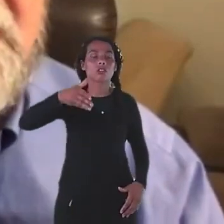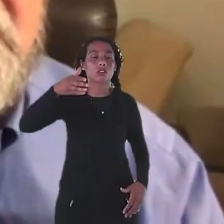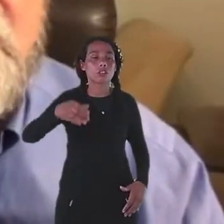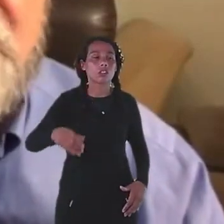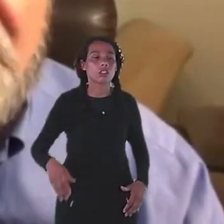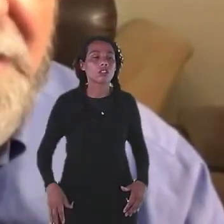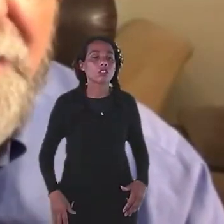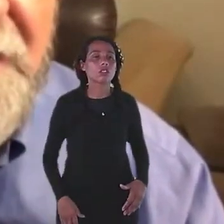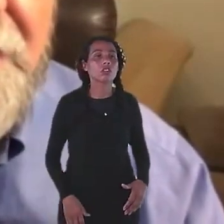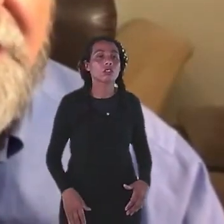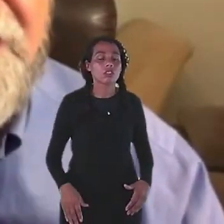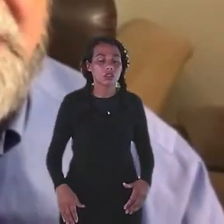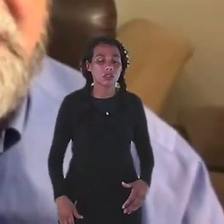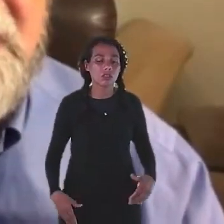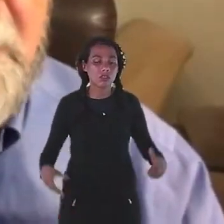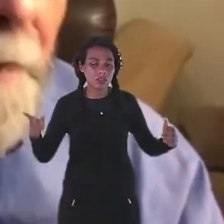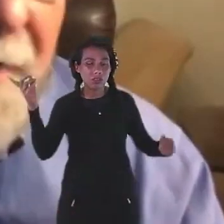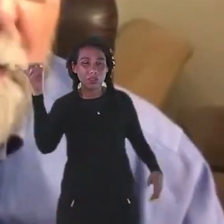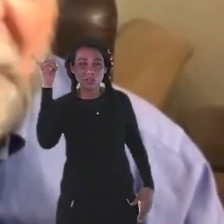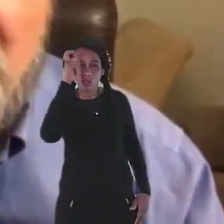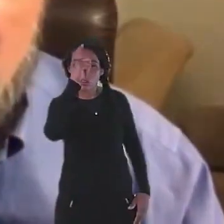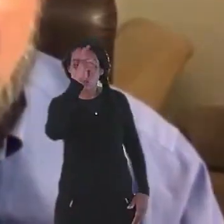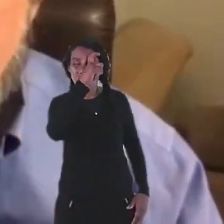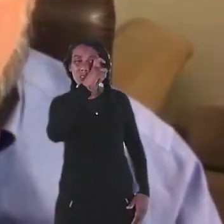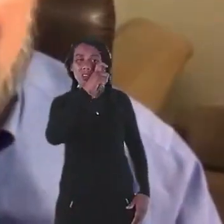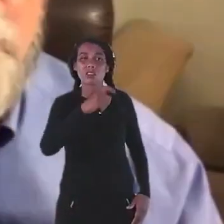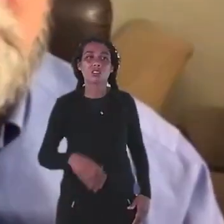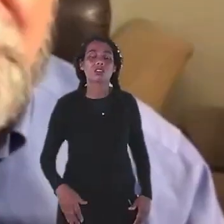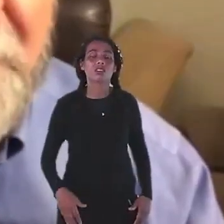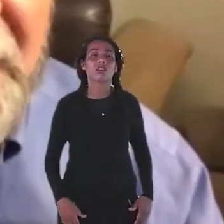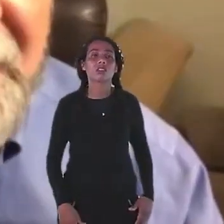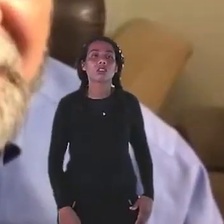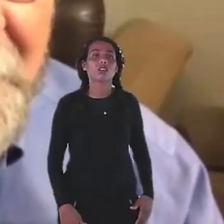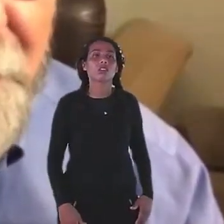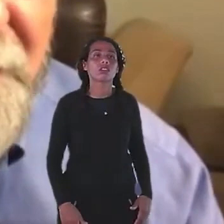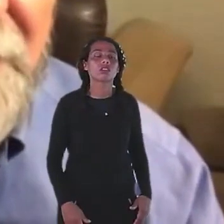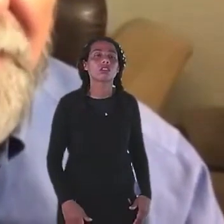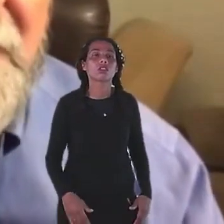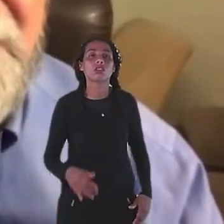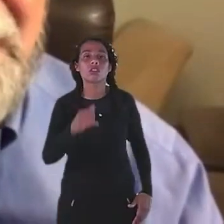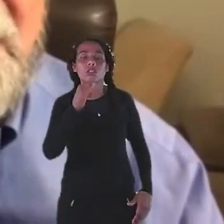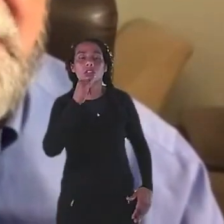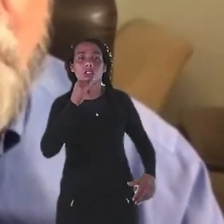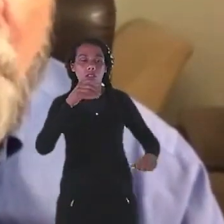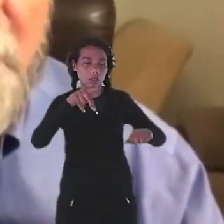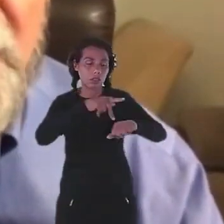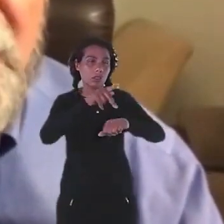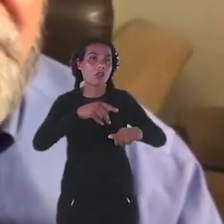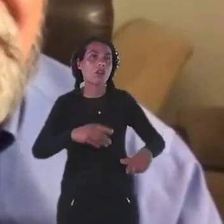divididos, como os Estados Unidos, que pode a qualquer momento virar múltiplos países, né? Porque você